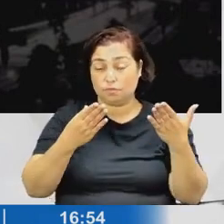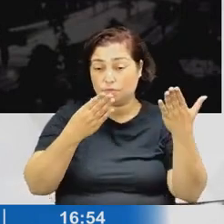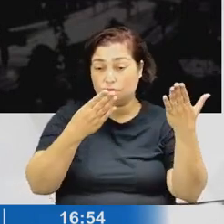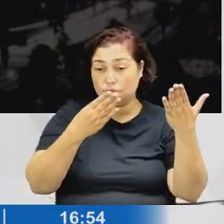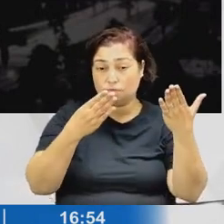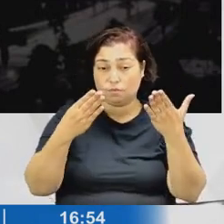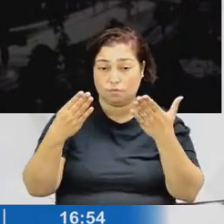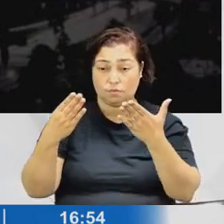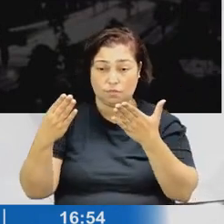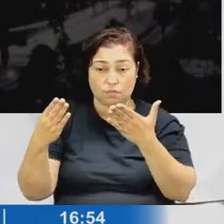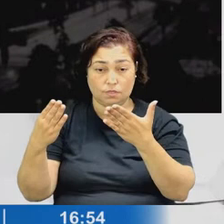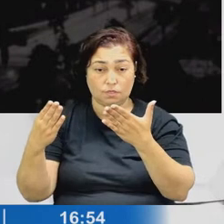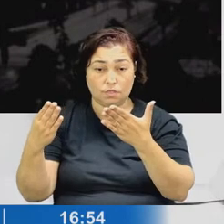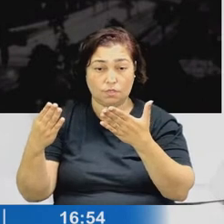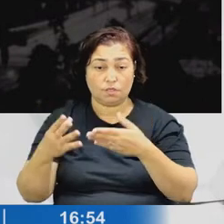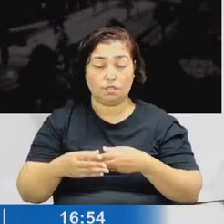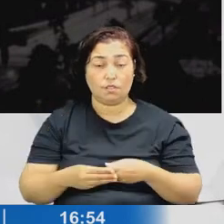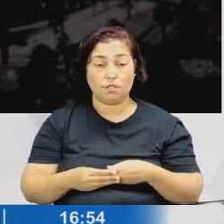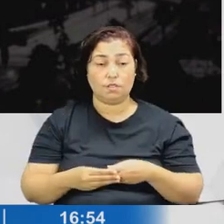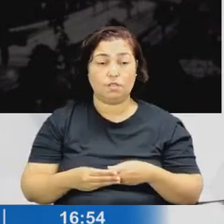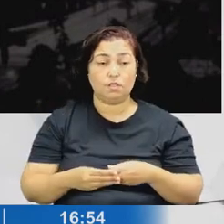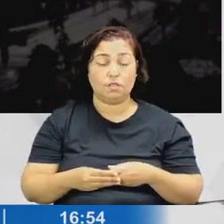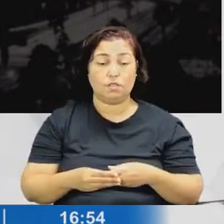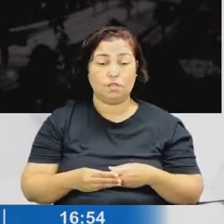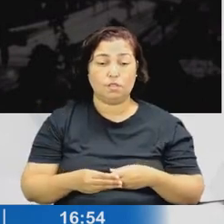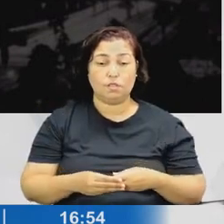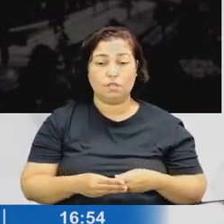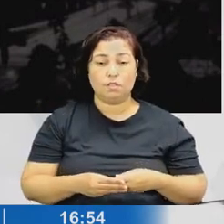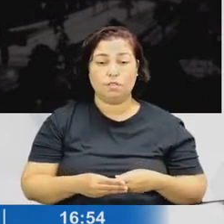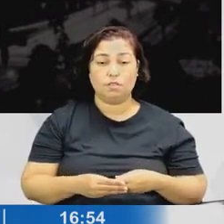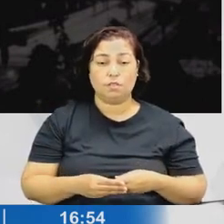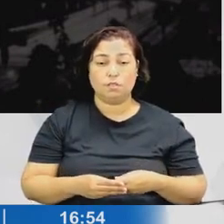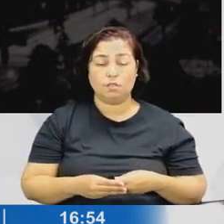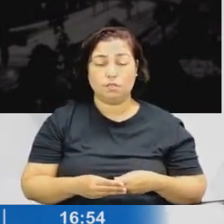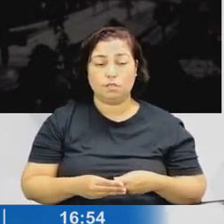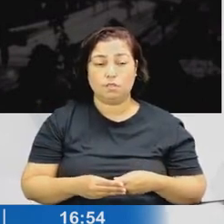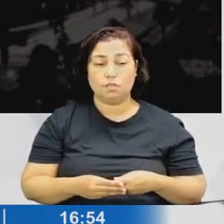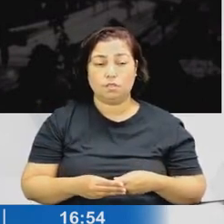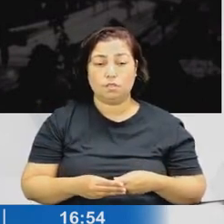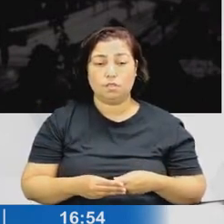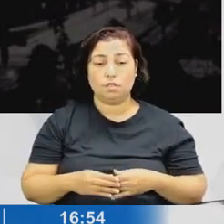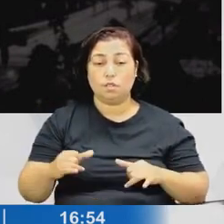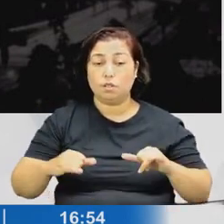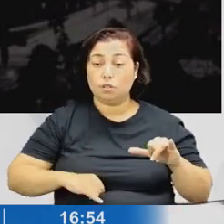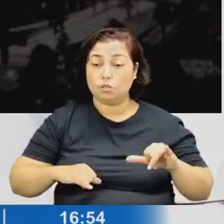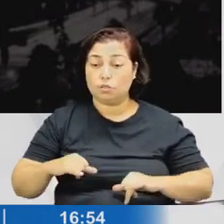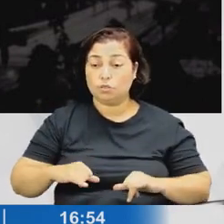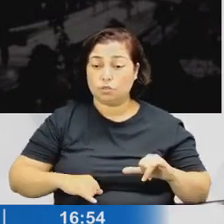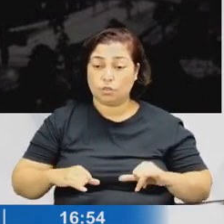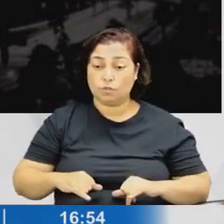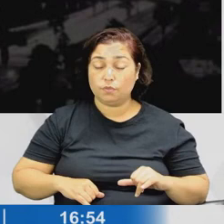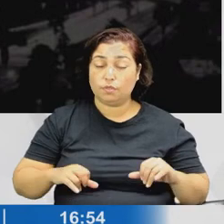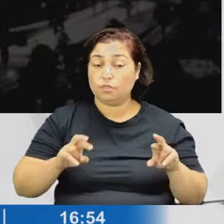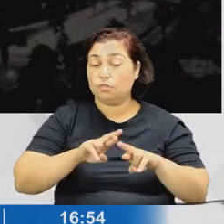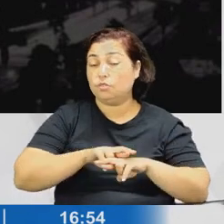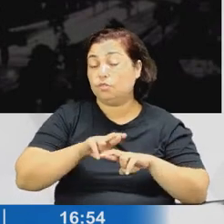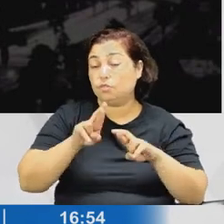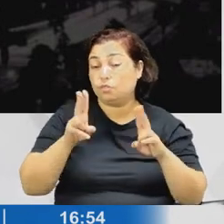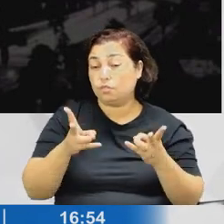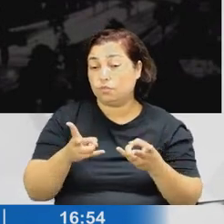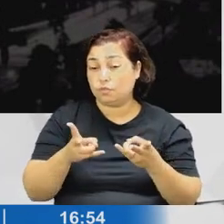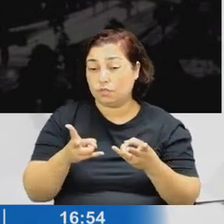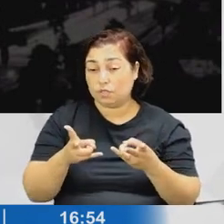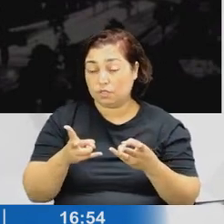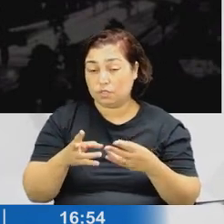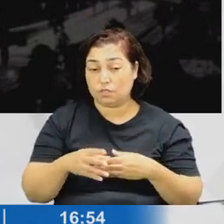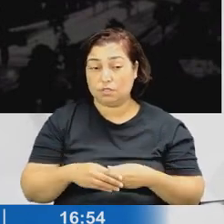de esquerda provedor pai e mãe mas acolhedor aí ele sofre diferente do Herói o herói